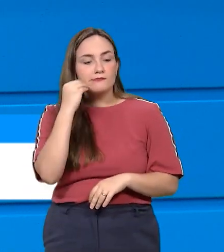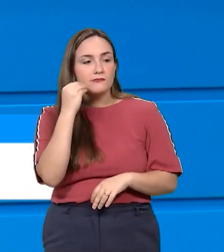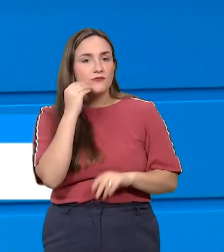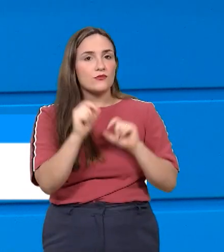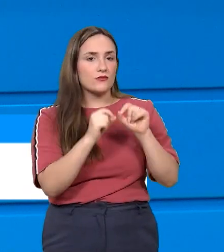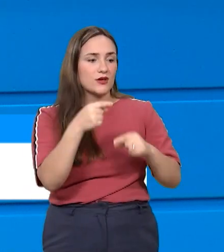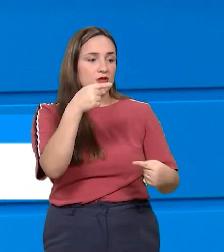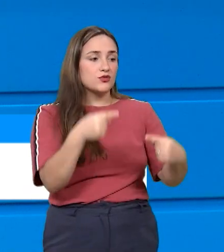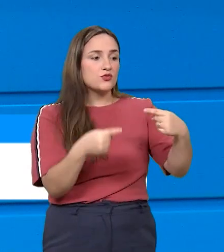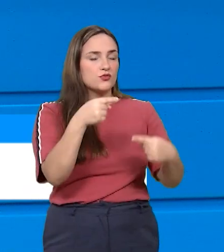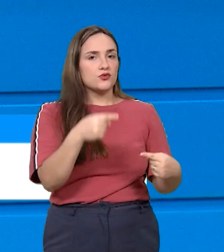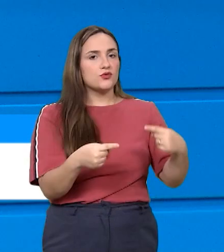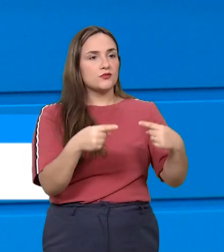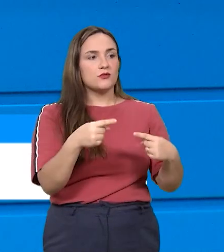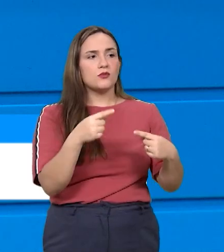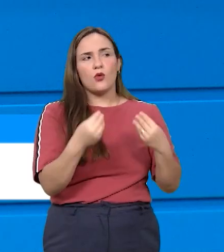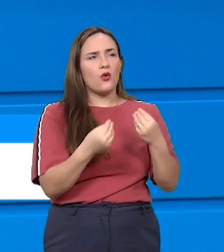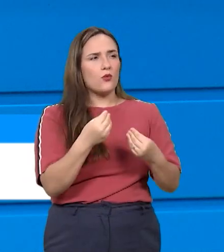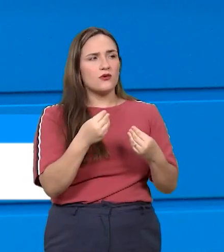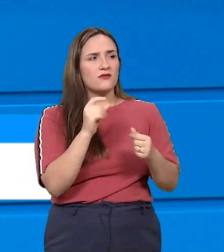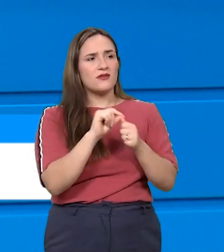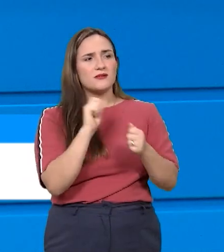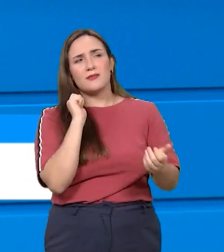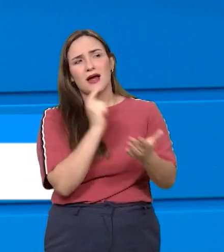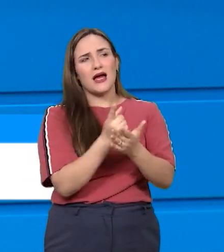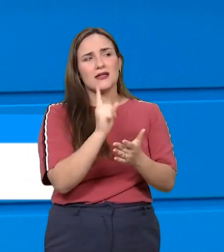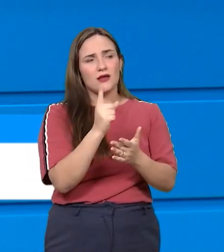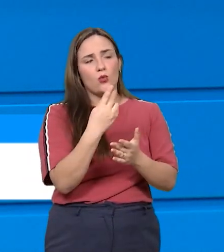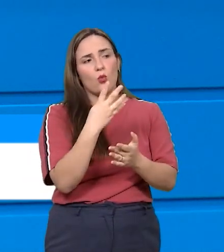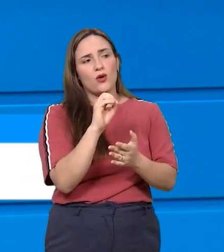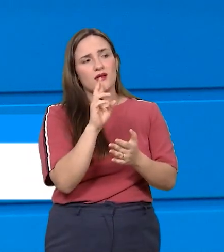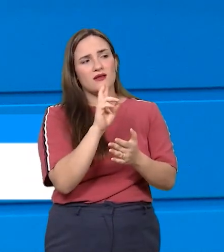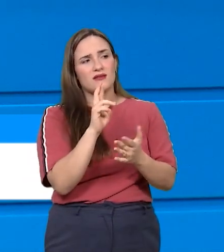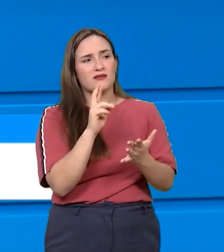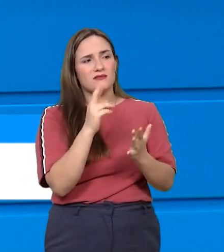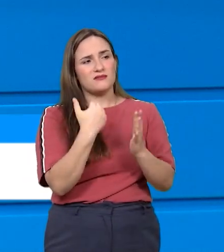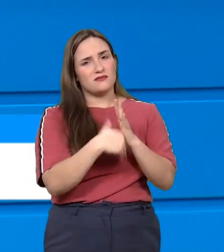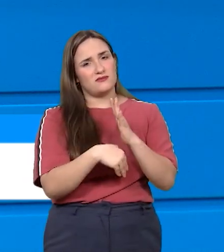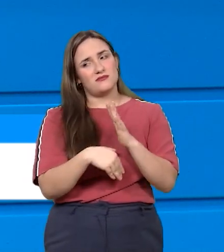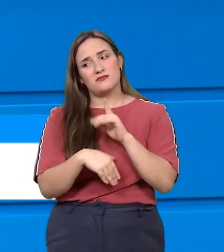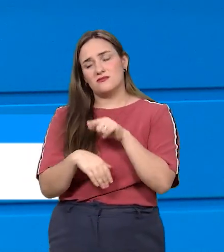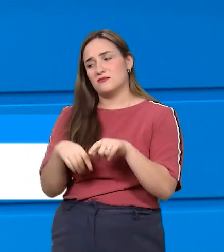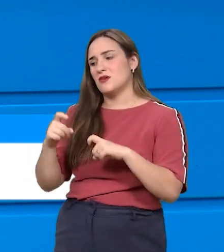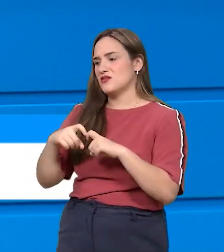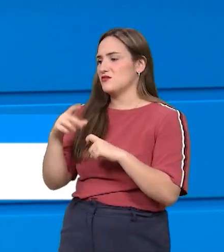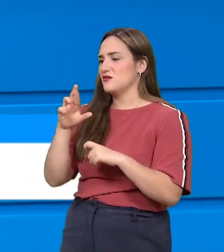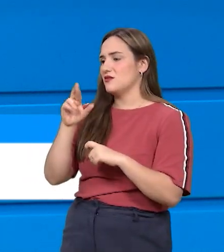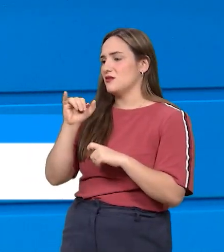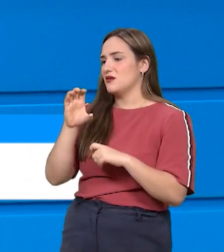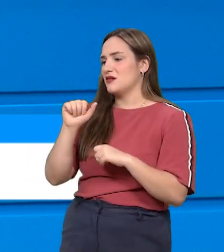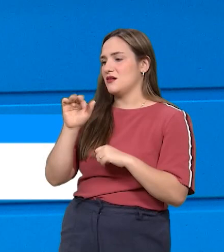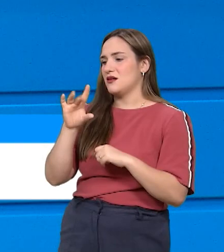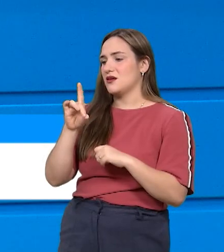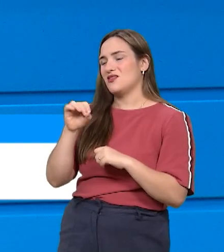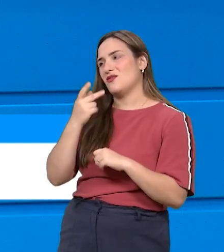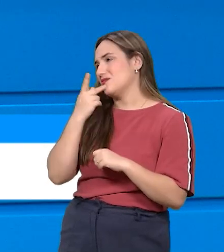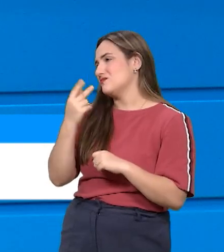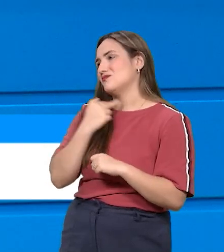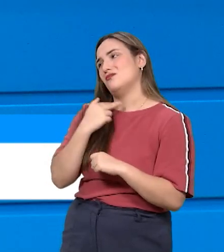primeiro discutimos a isenção dessa taxa que foi criada, né? E o doutor Ricardo Ayashi explicou que não é